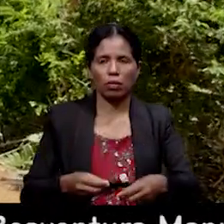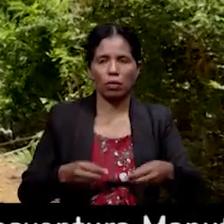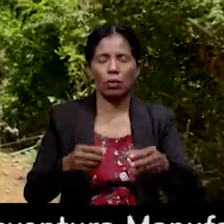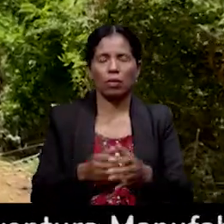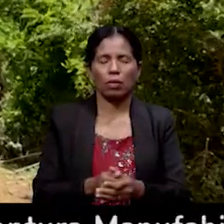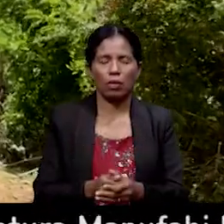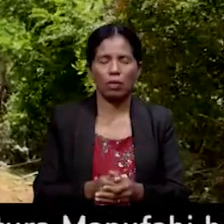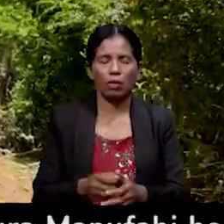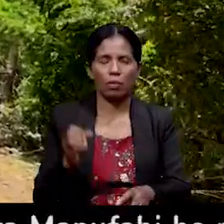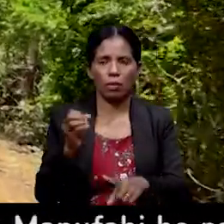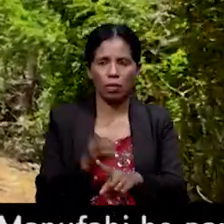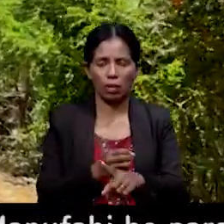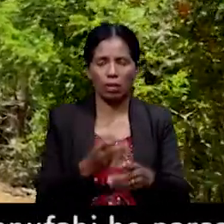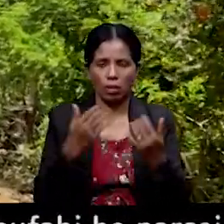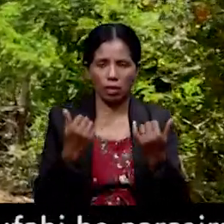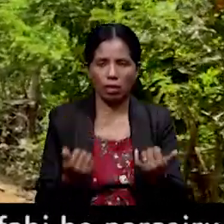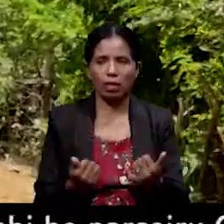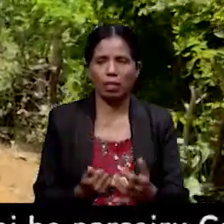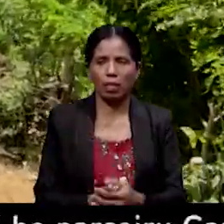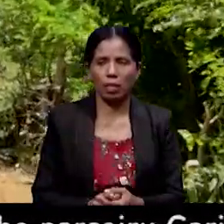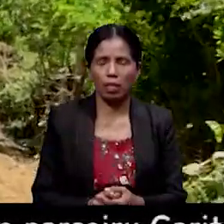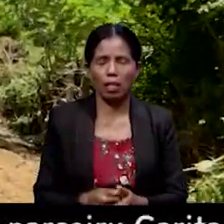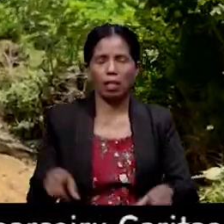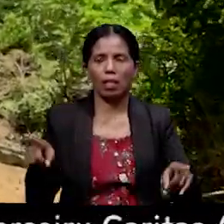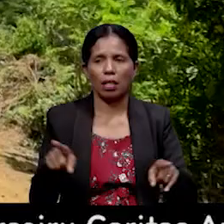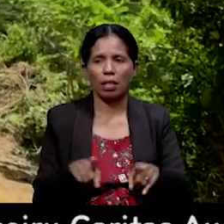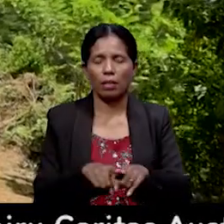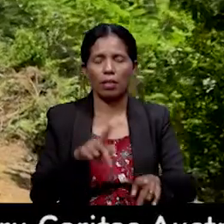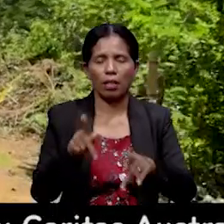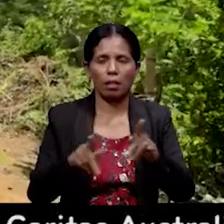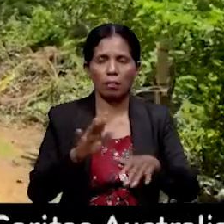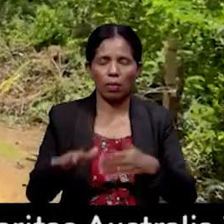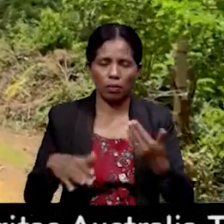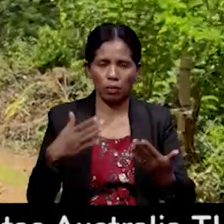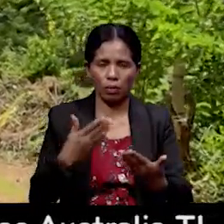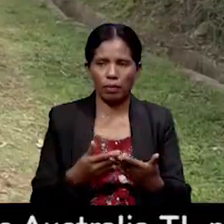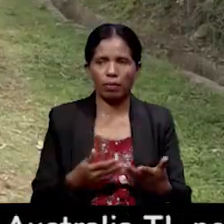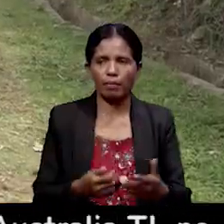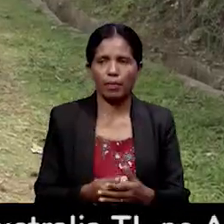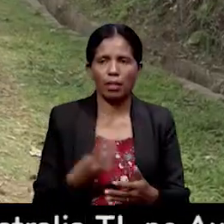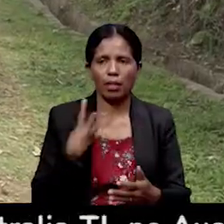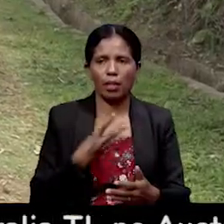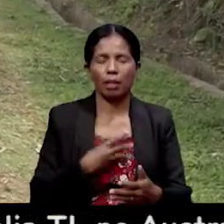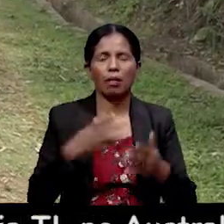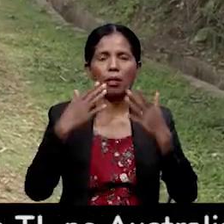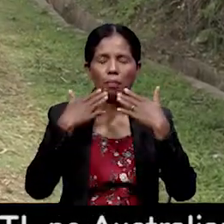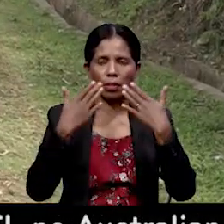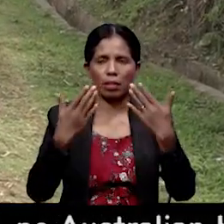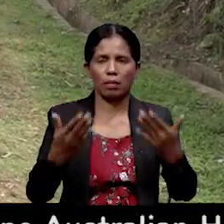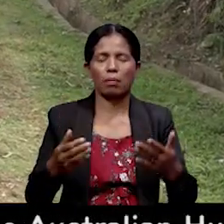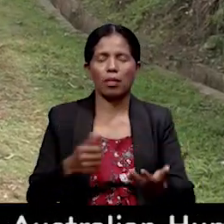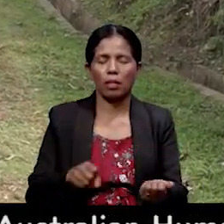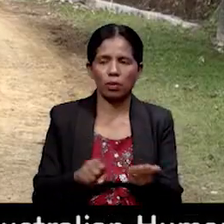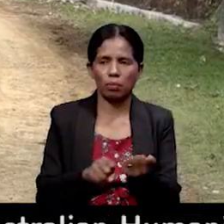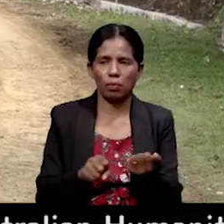emprego produtivo idanebe hanesan ba ema hotu hotu. A me agradece para o apoio